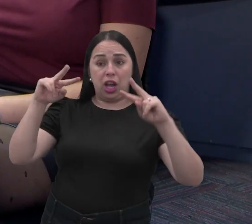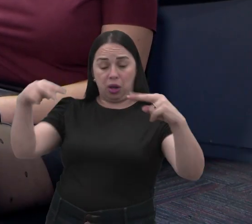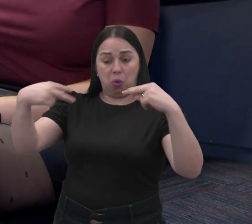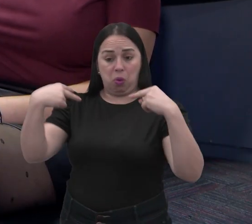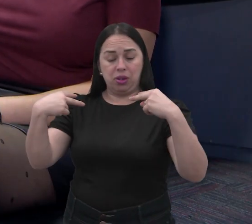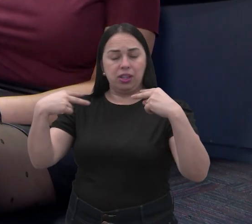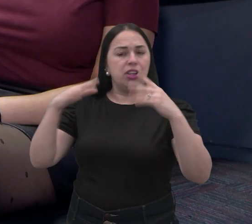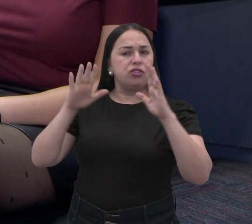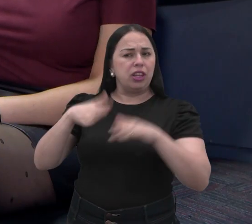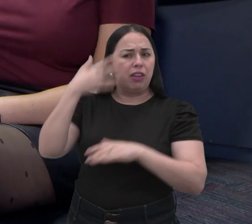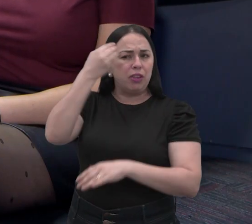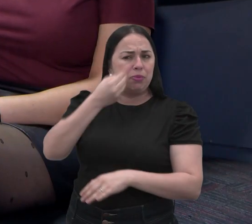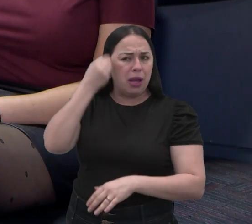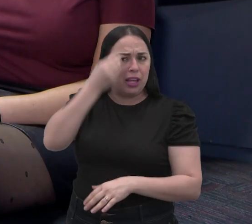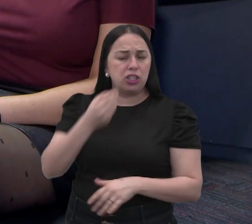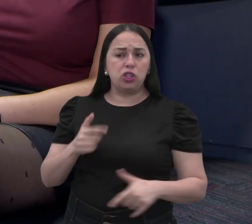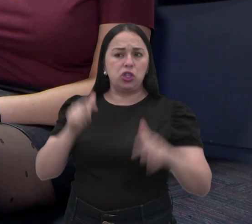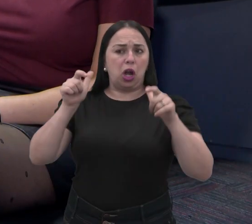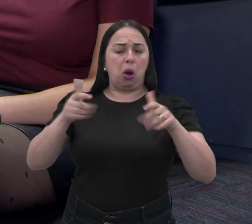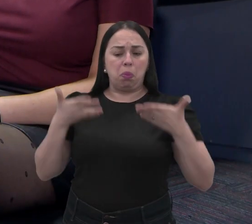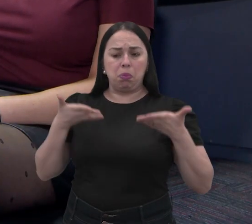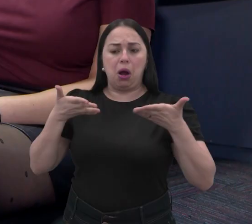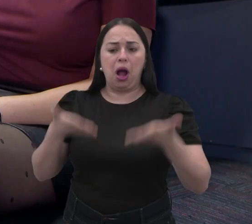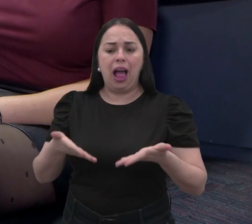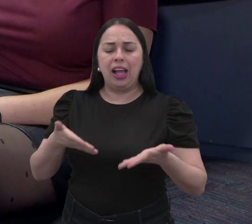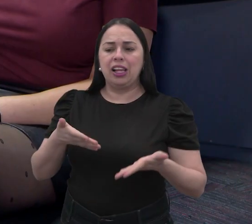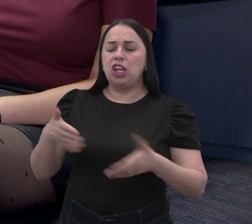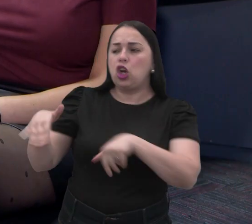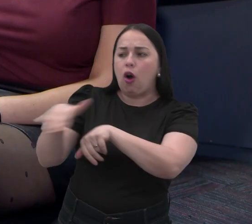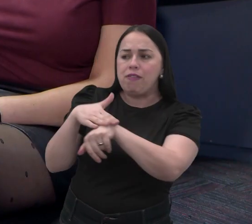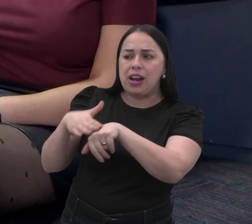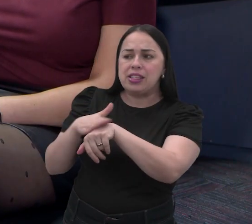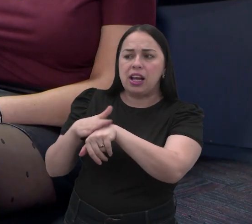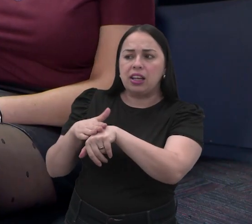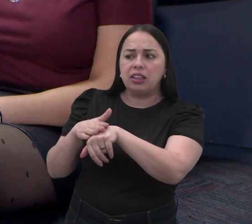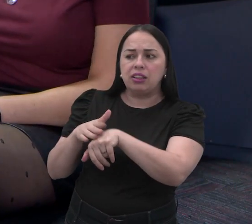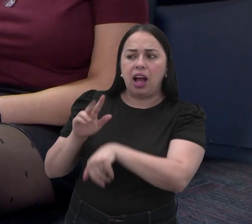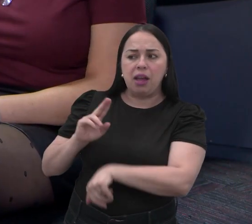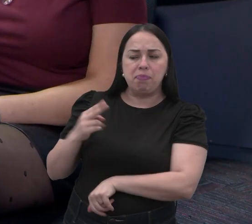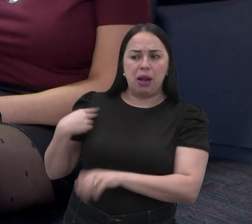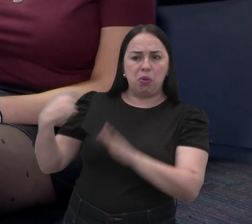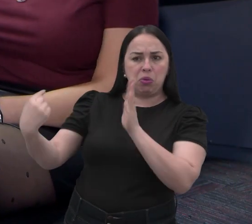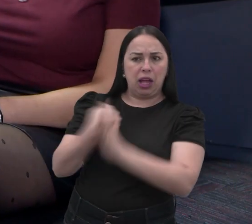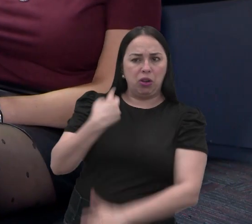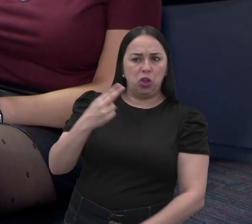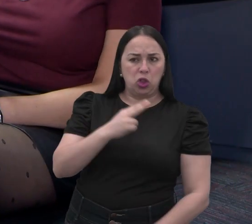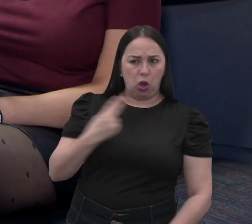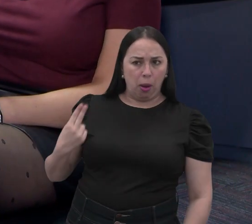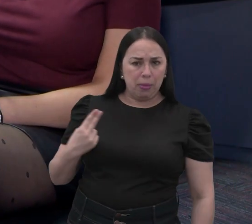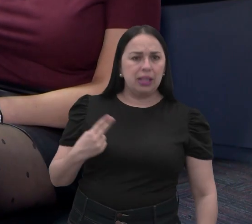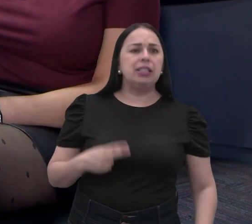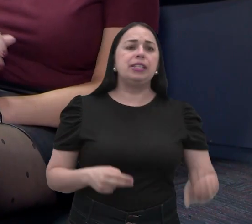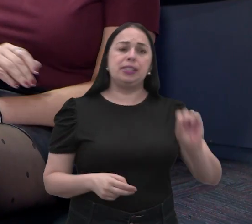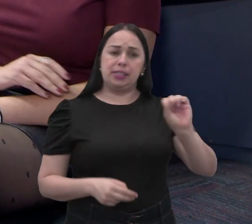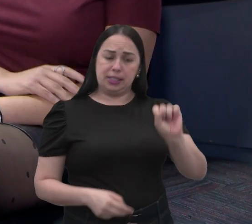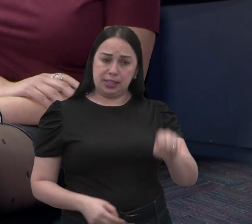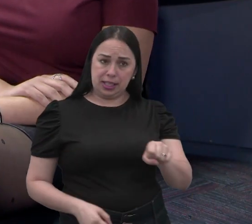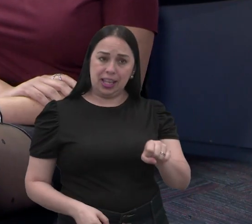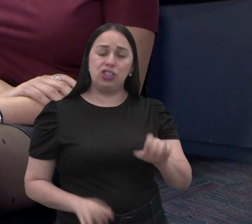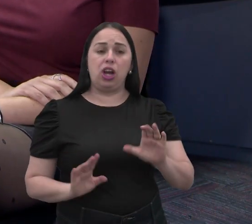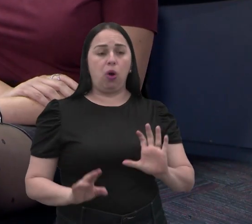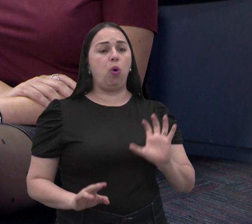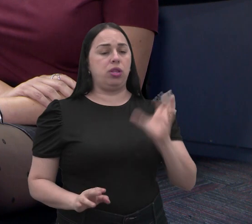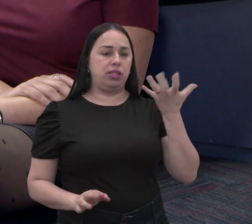reconhecido. Você já teve a experiência de estar em algum lugar, falar com alguém na fila? Você é o Eloy Moreno? Já